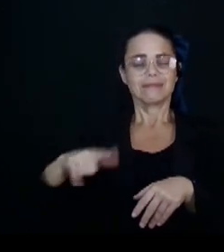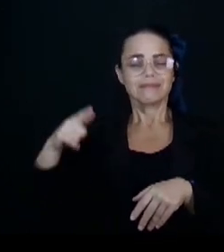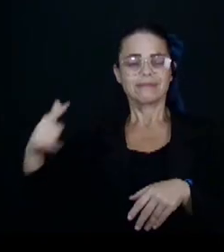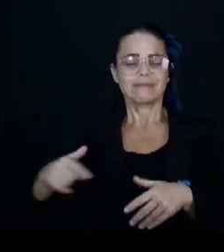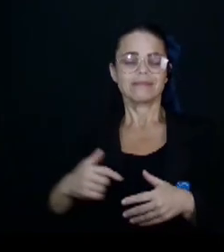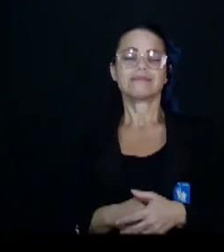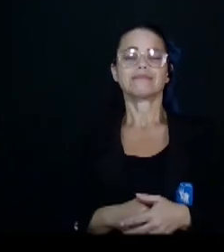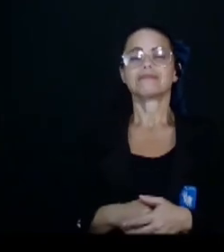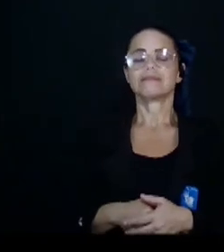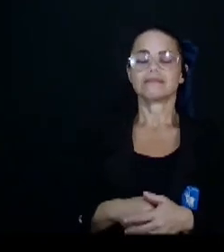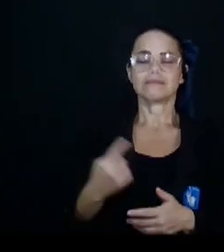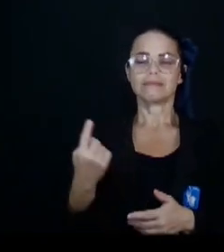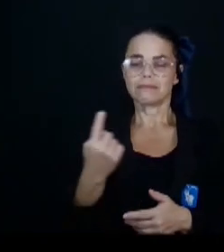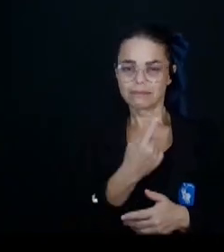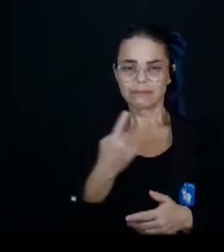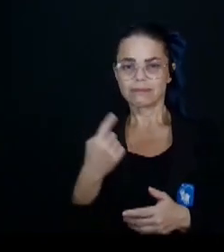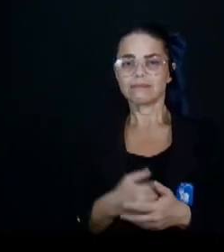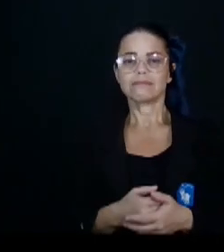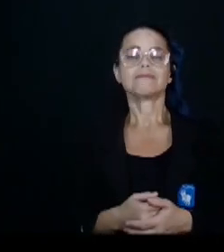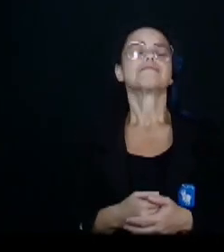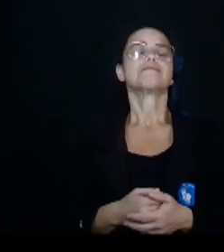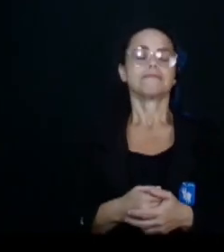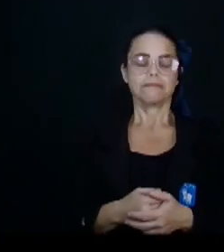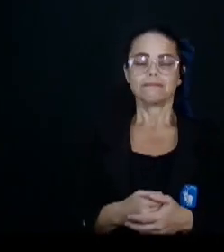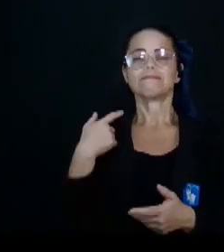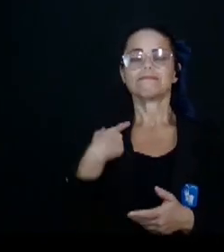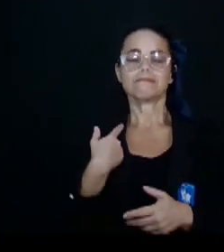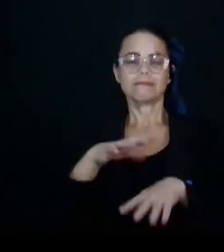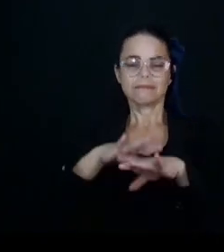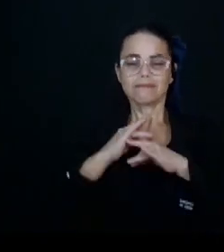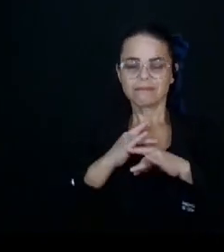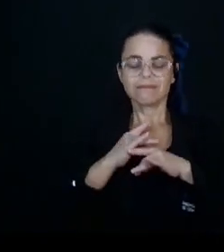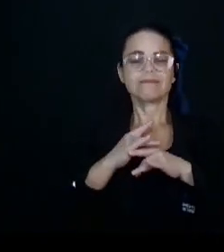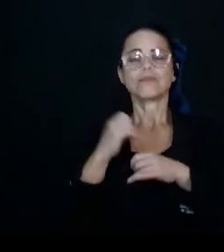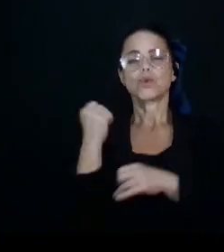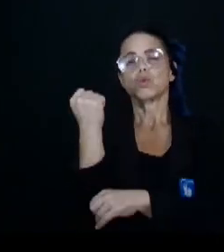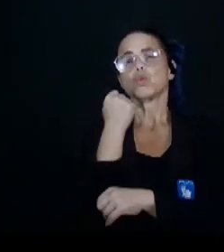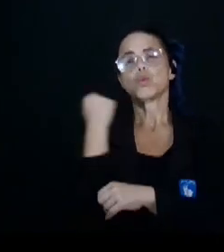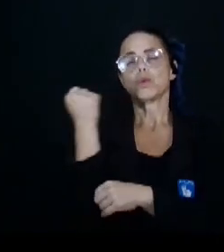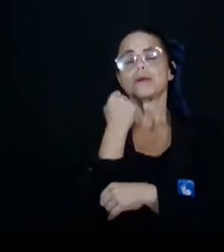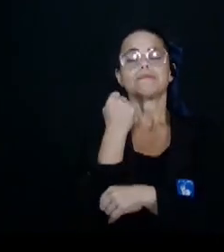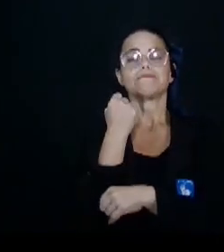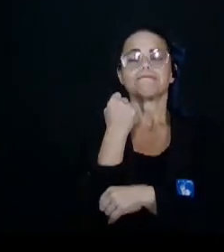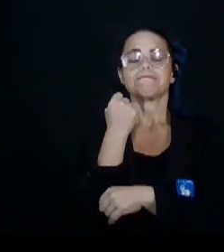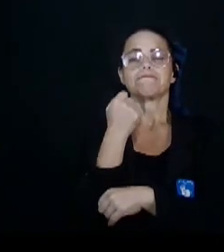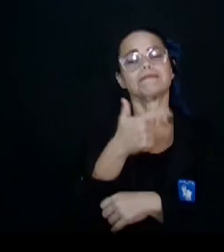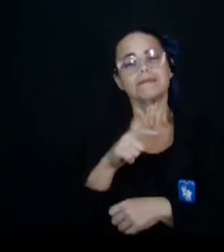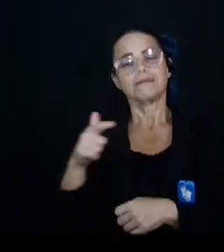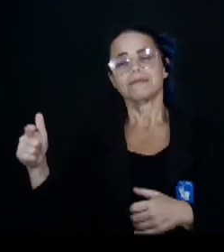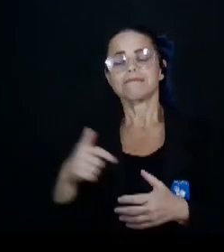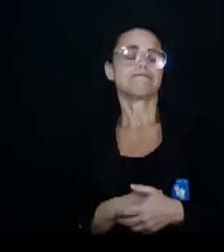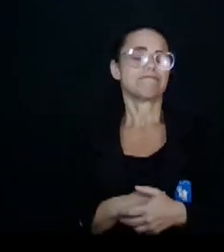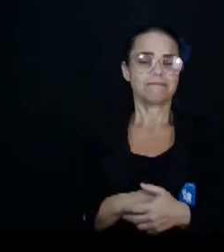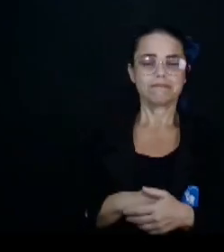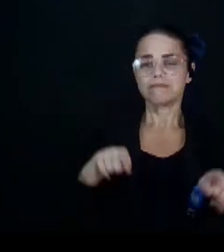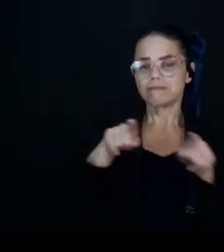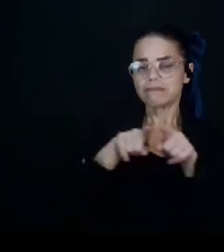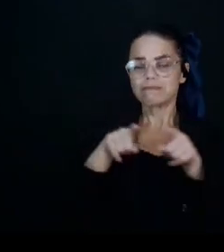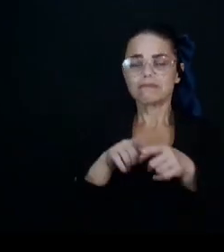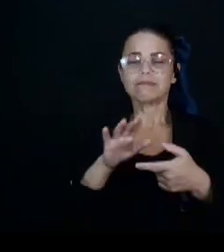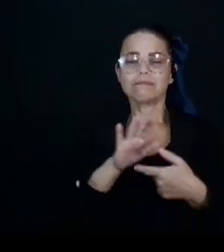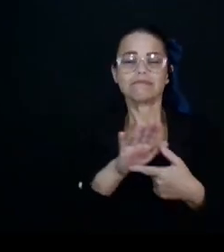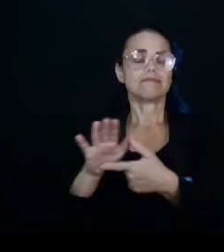gente pegar doenças mais graves de repetição, ou também manifestações